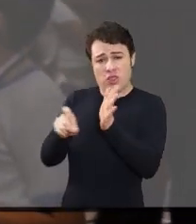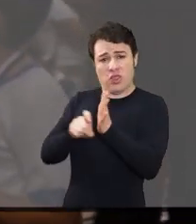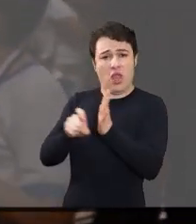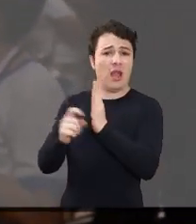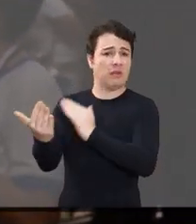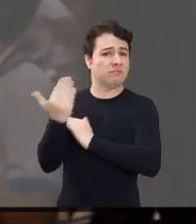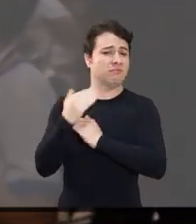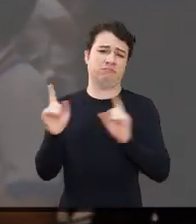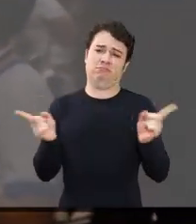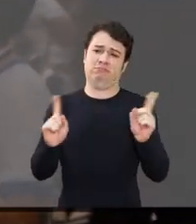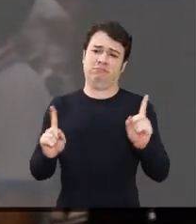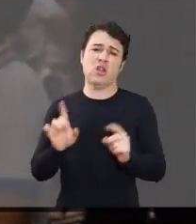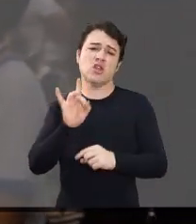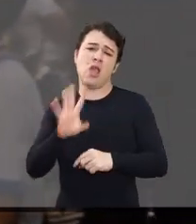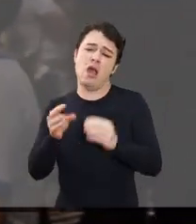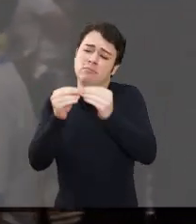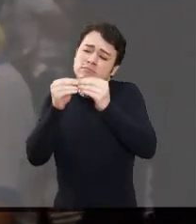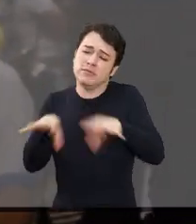vão te ajudar.